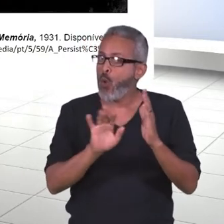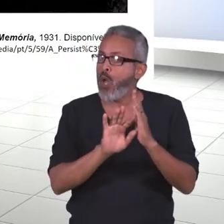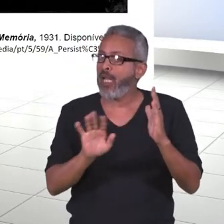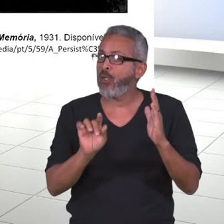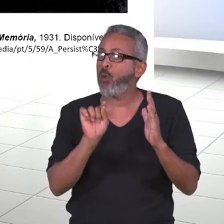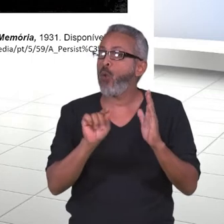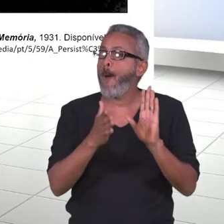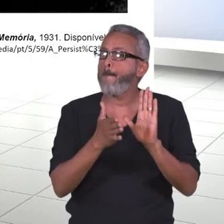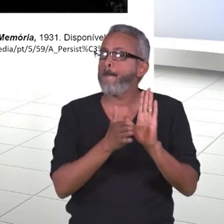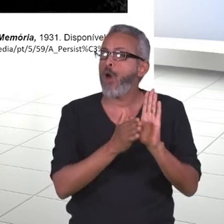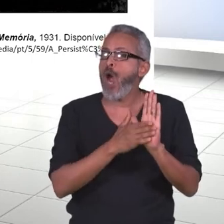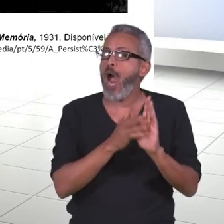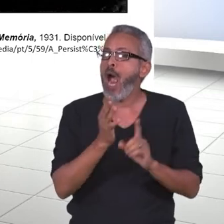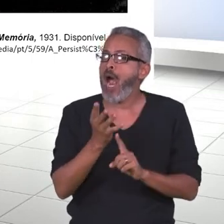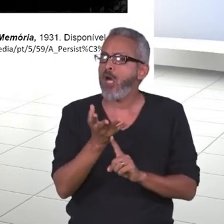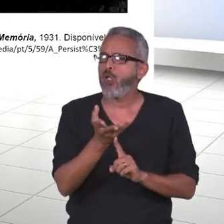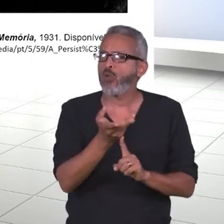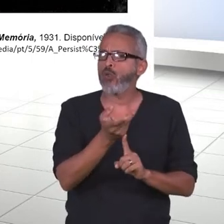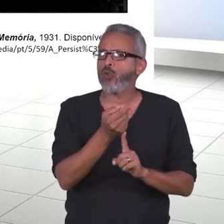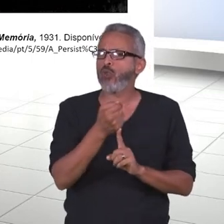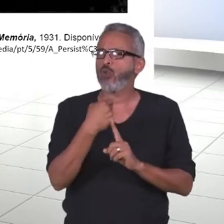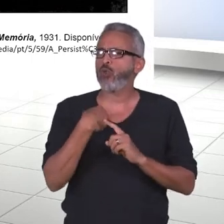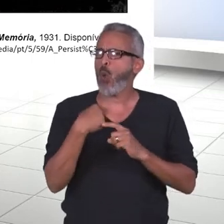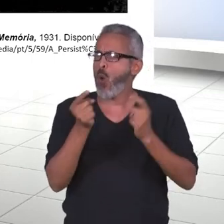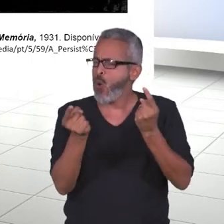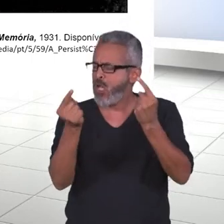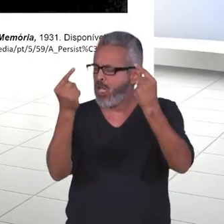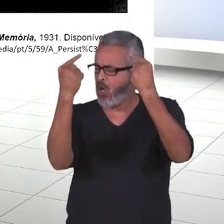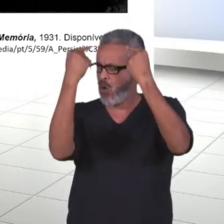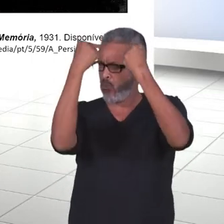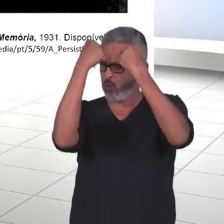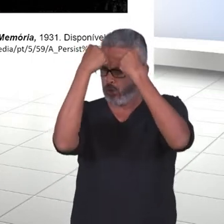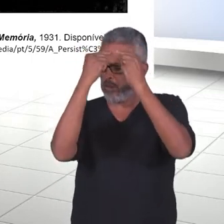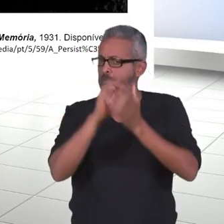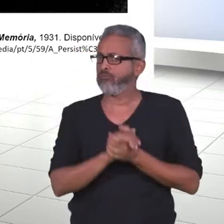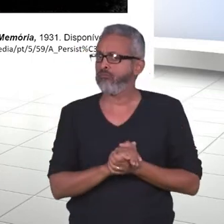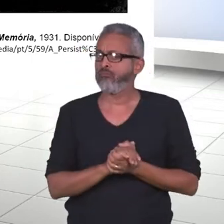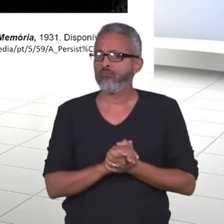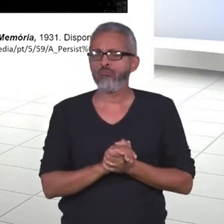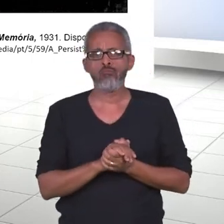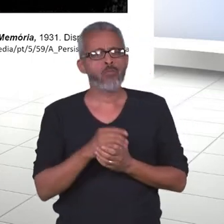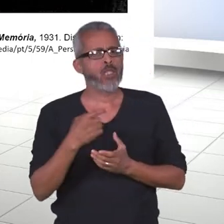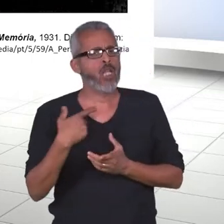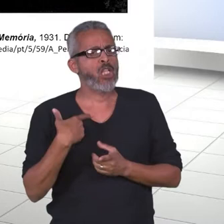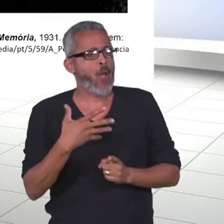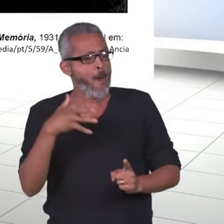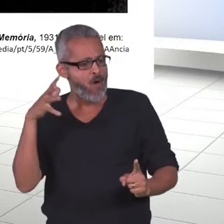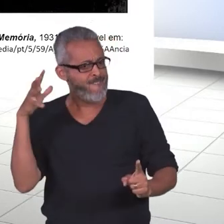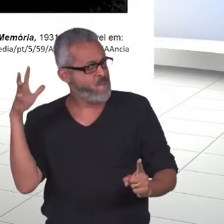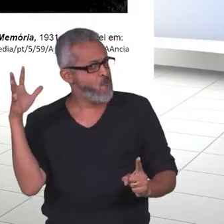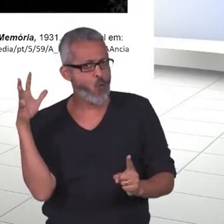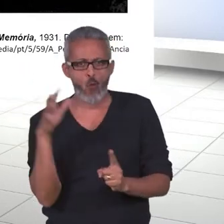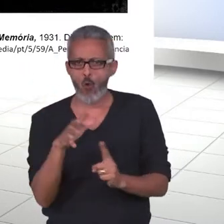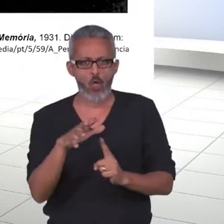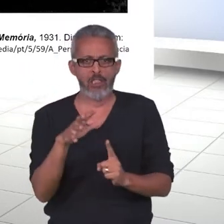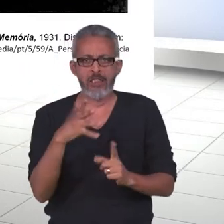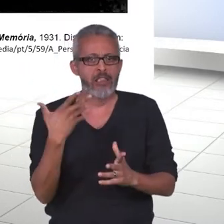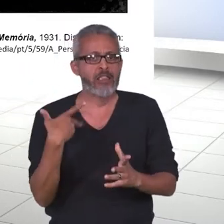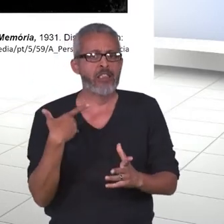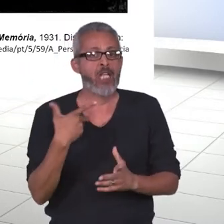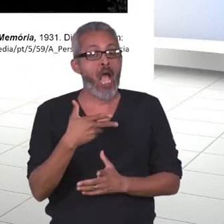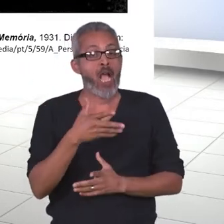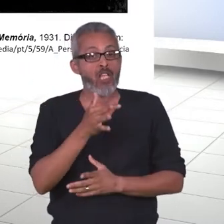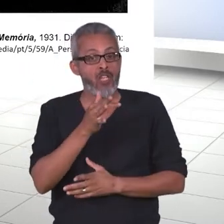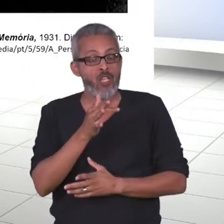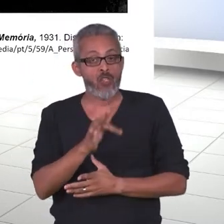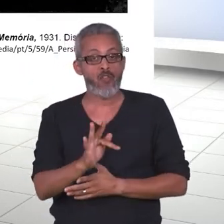vez, vai propor a arte do inconsciente. Ele será altamente influenciado pela